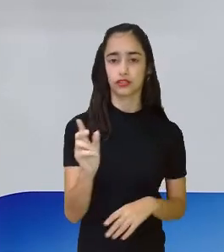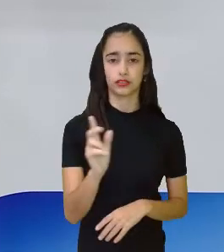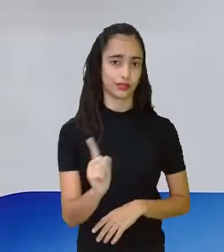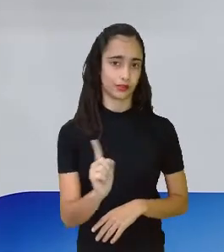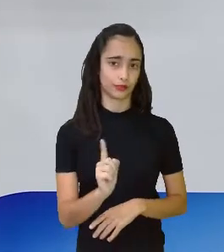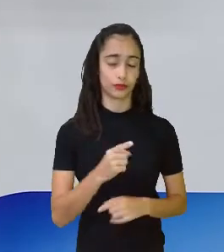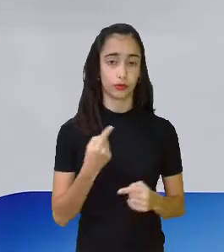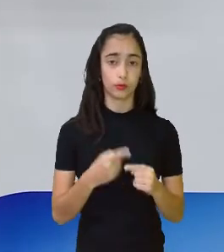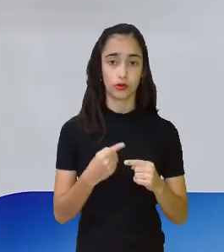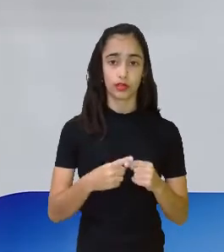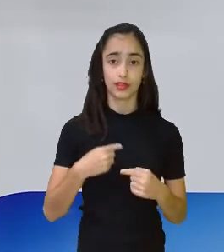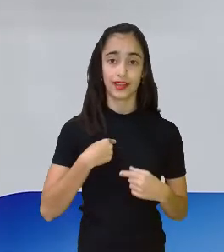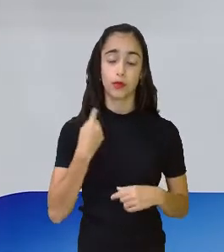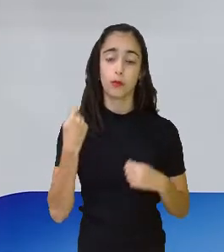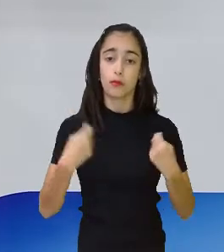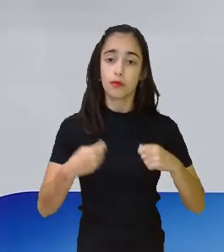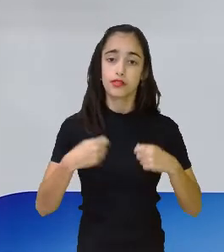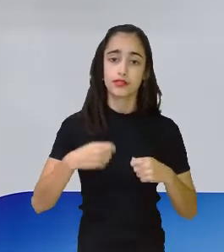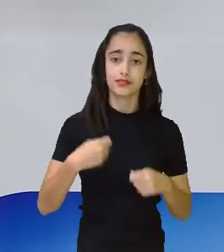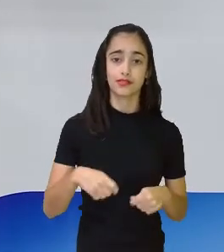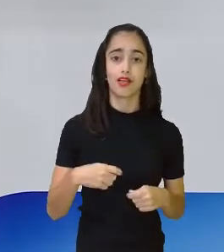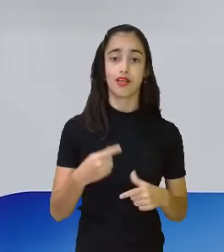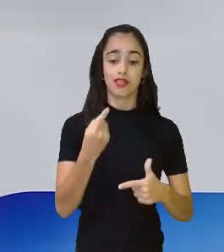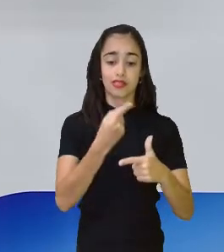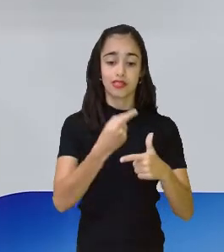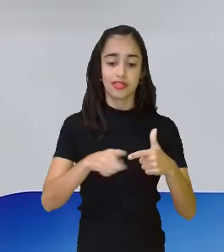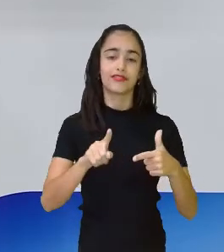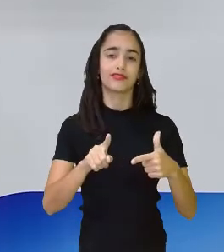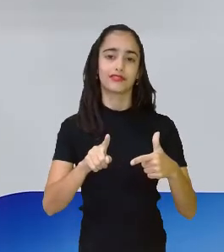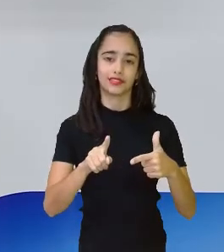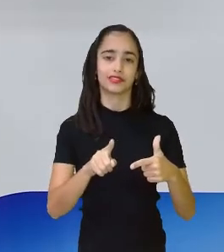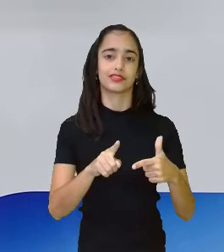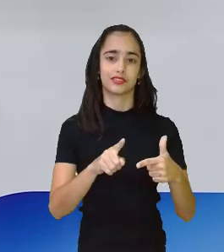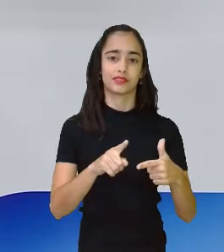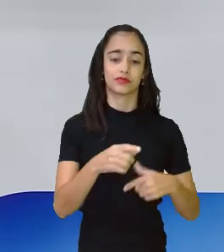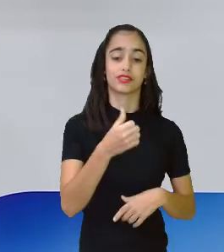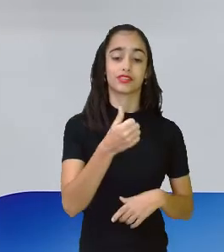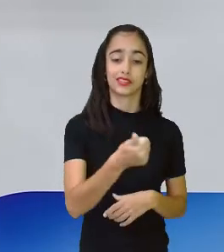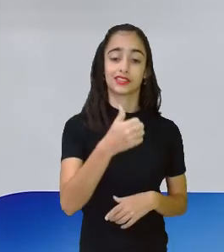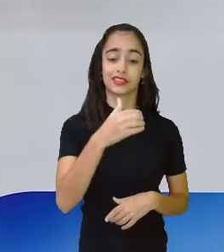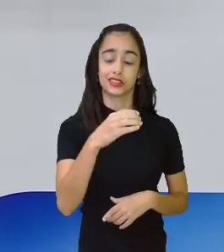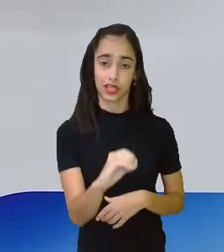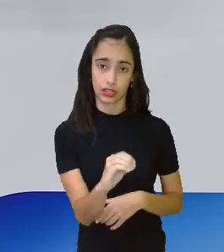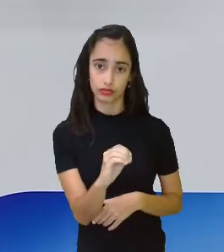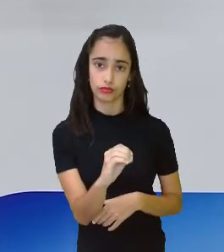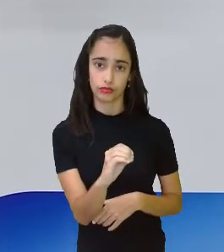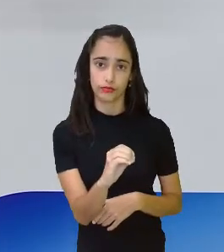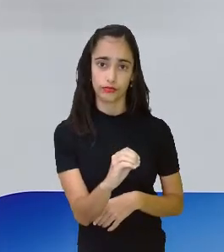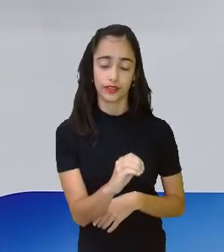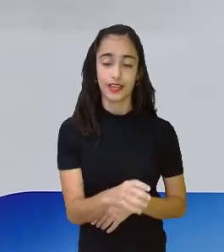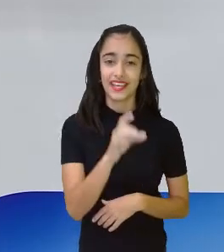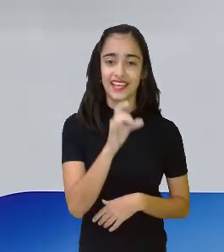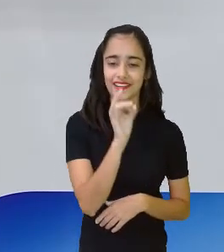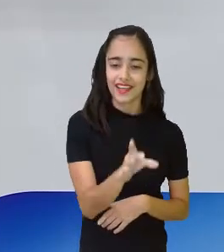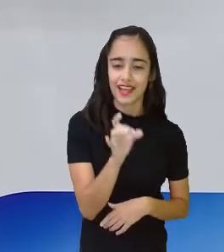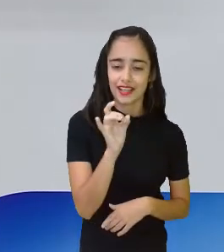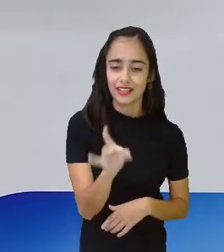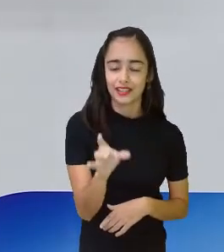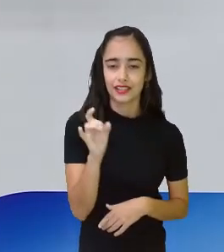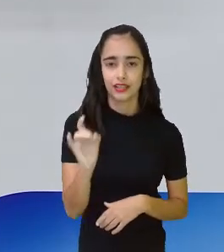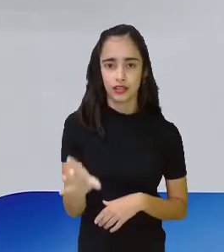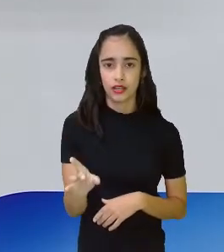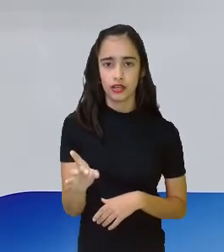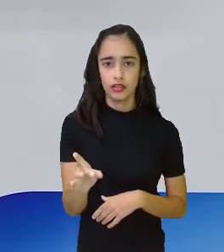o meu inteiro em 10 partes. E cada parte dessa equivale a